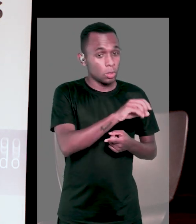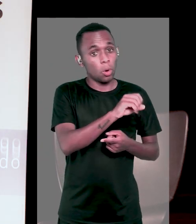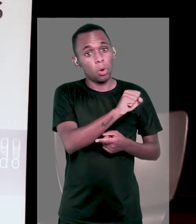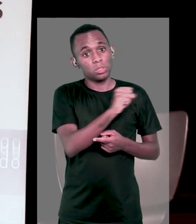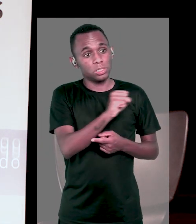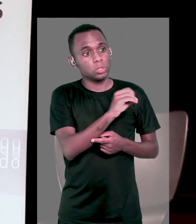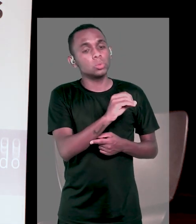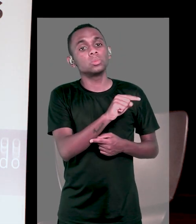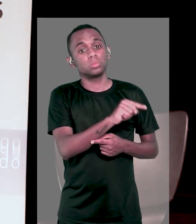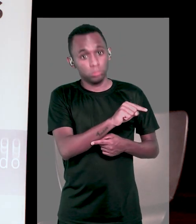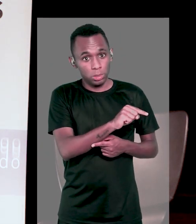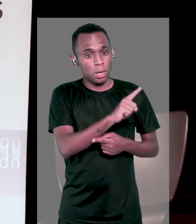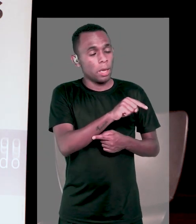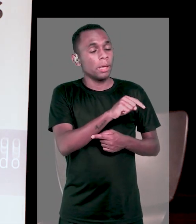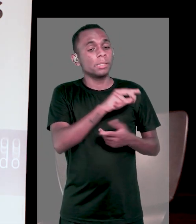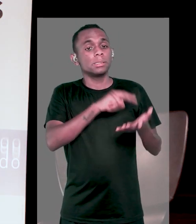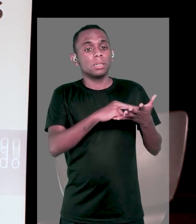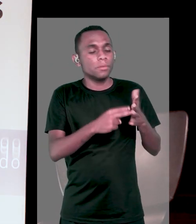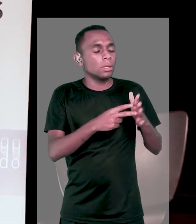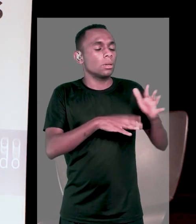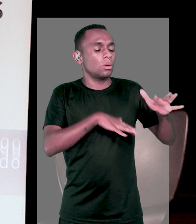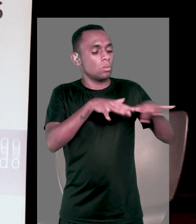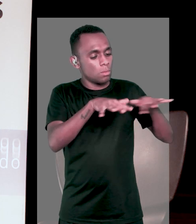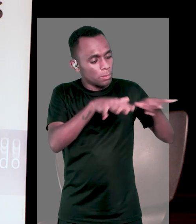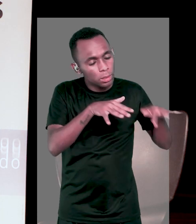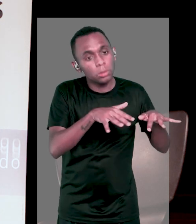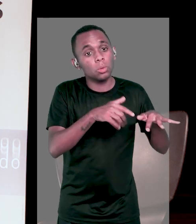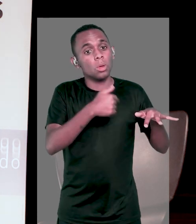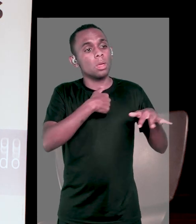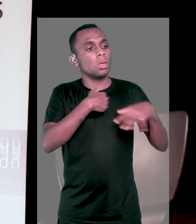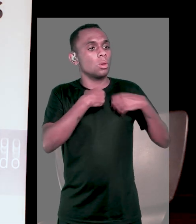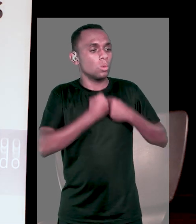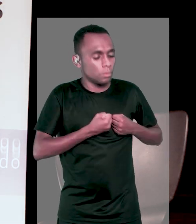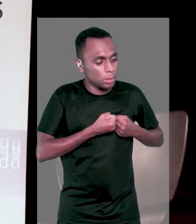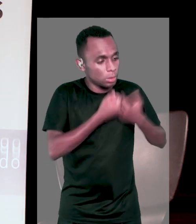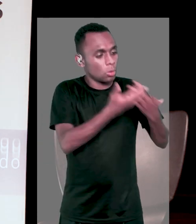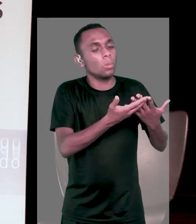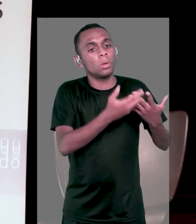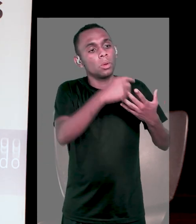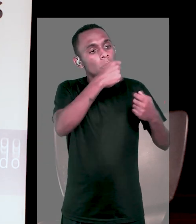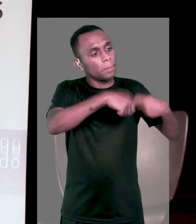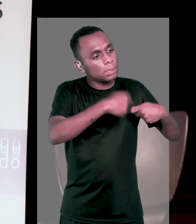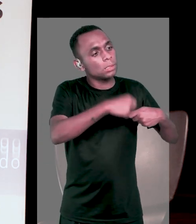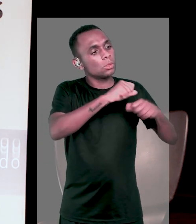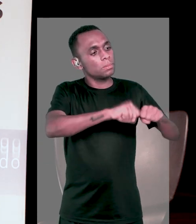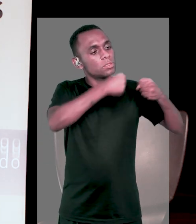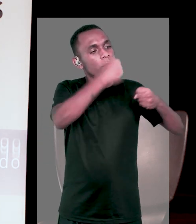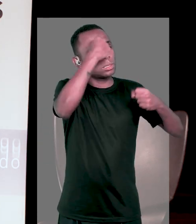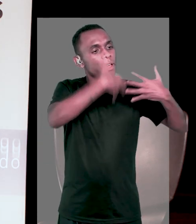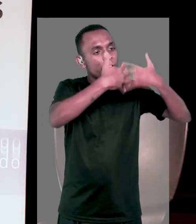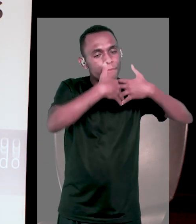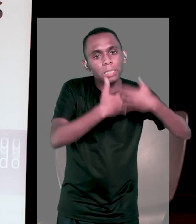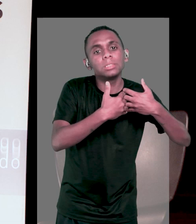eu vou ler uma uma passagem agora que me parece muito proustiana muito parecida com as